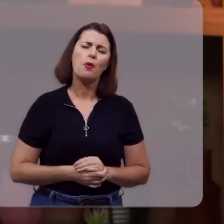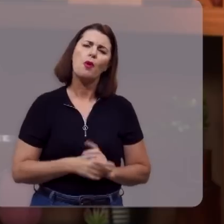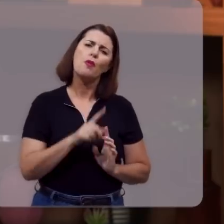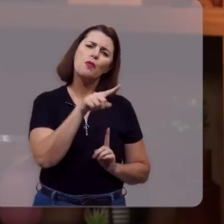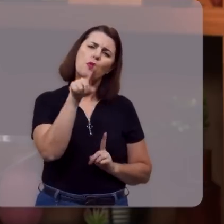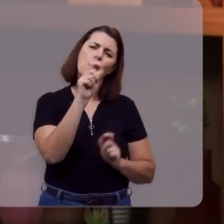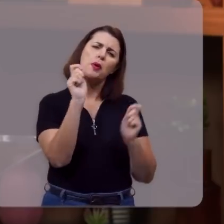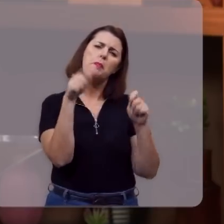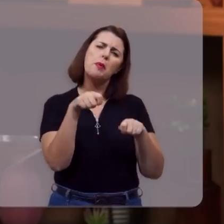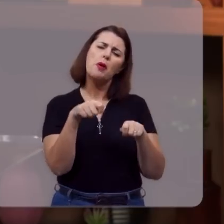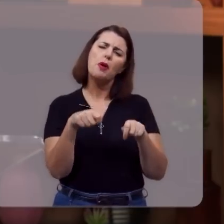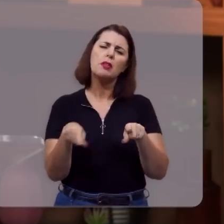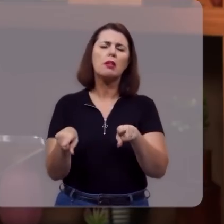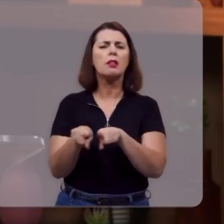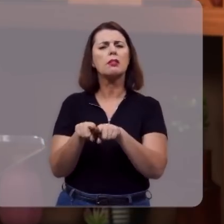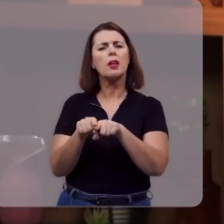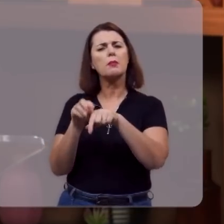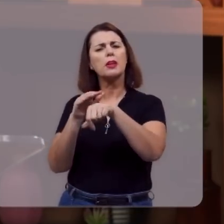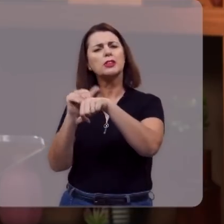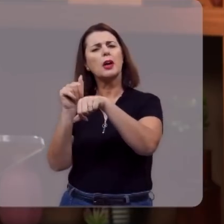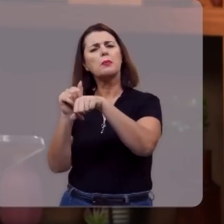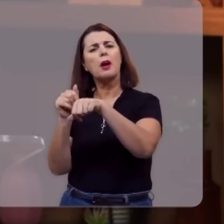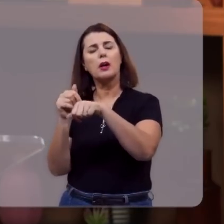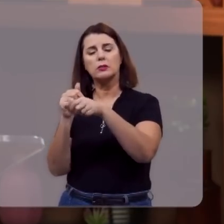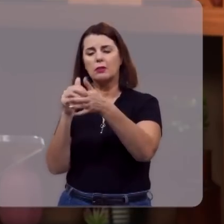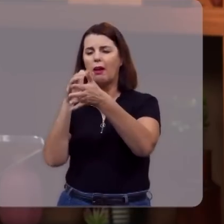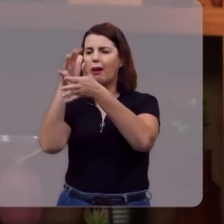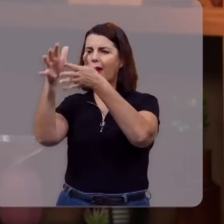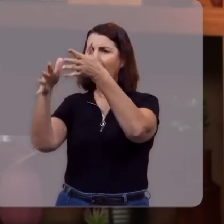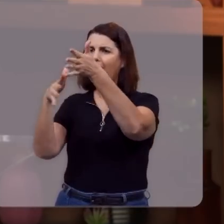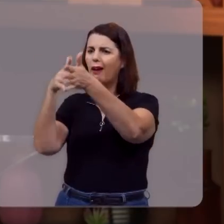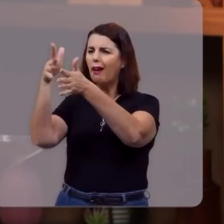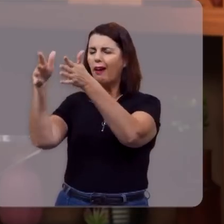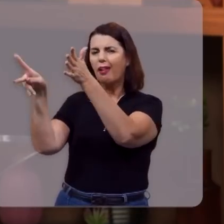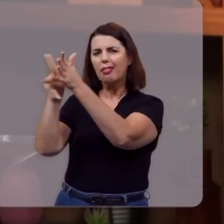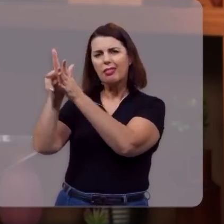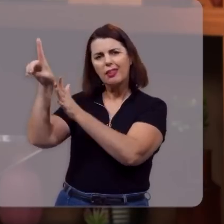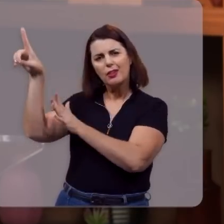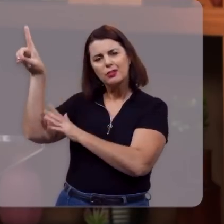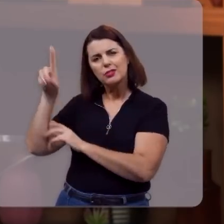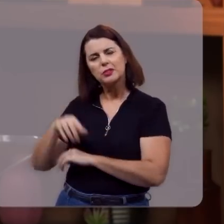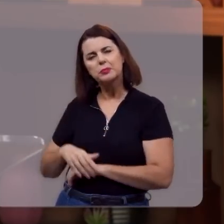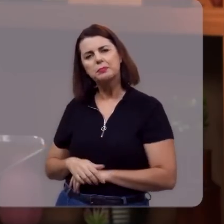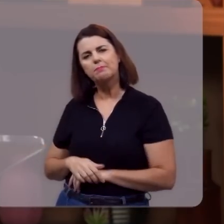Você poderia também ser chamado hoje de boca de Deus.